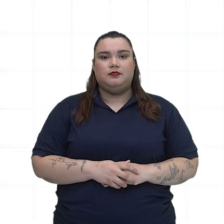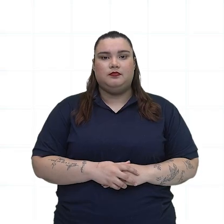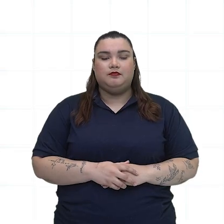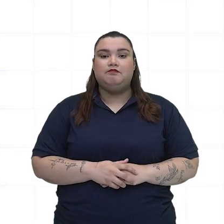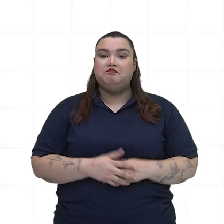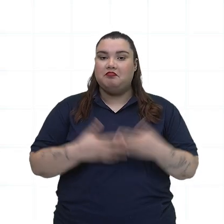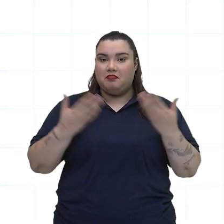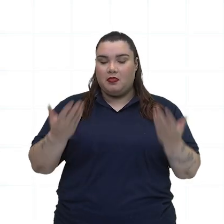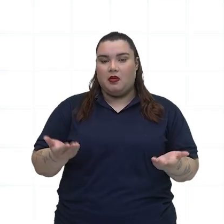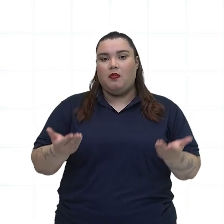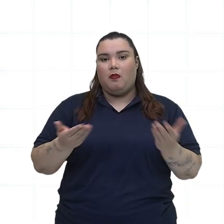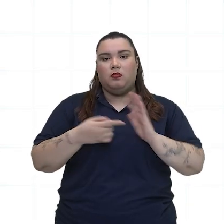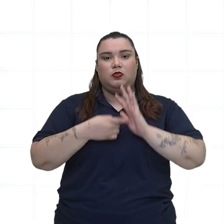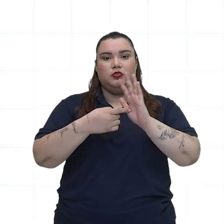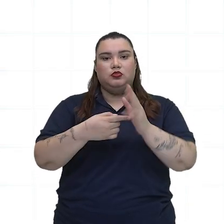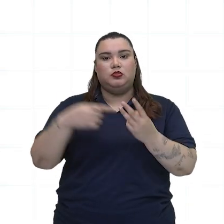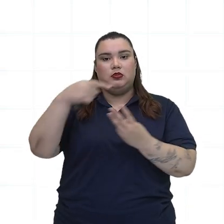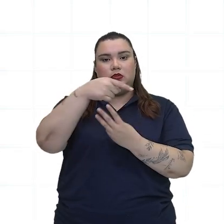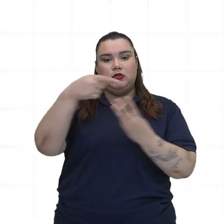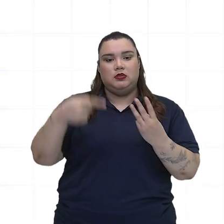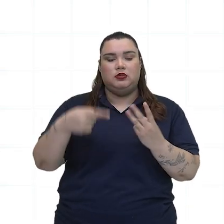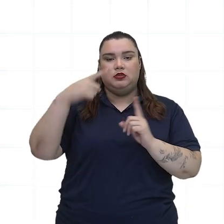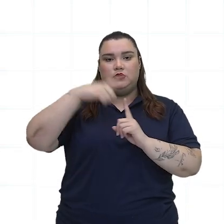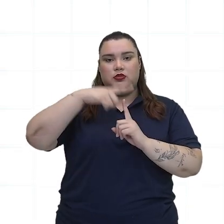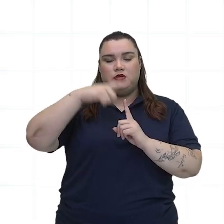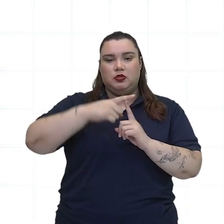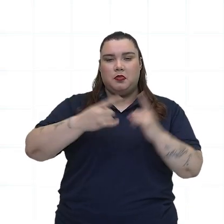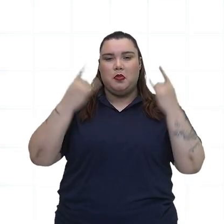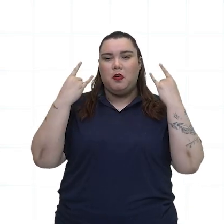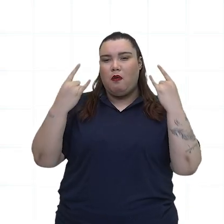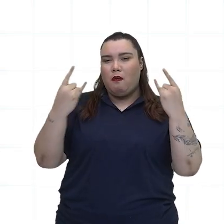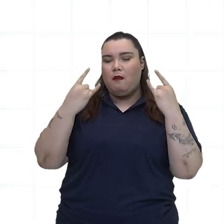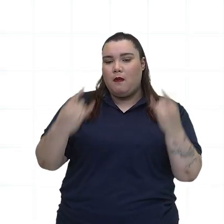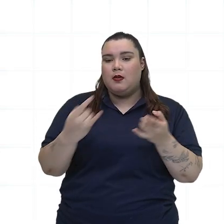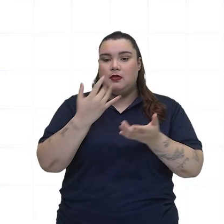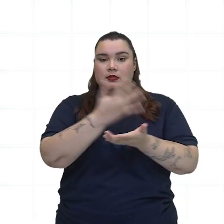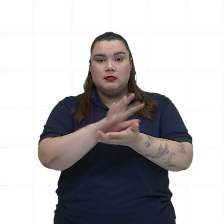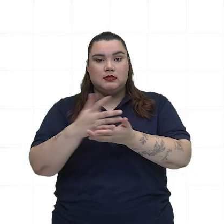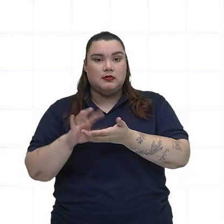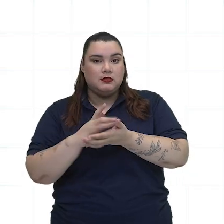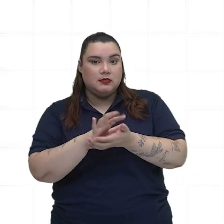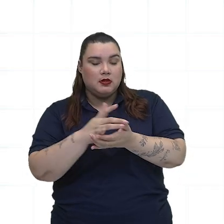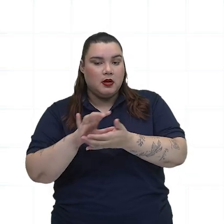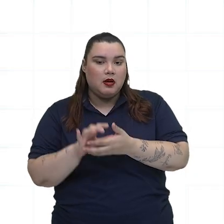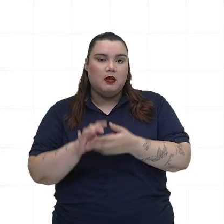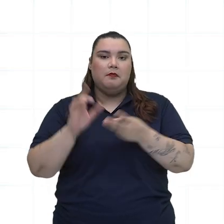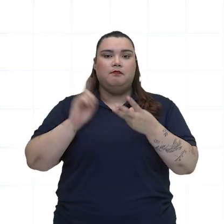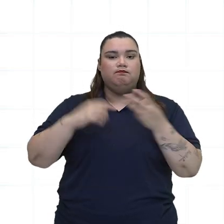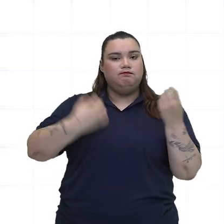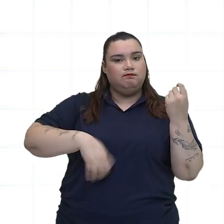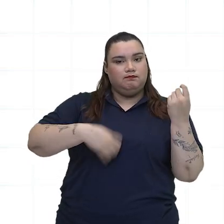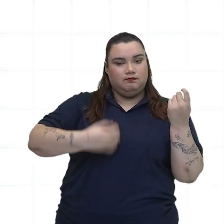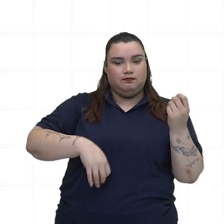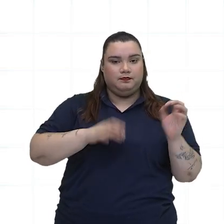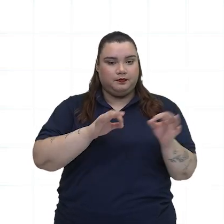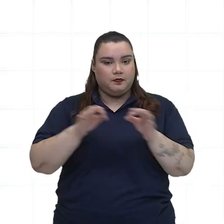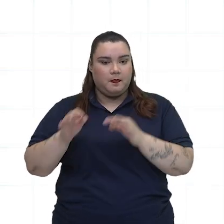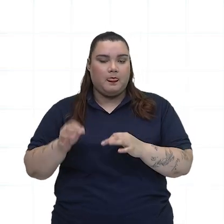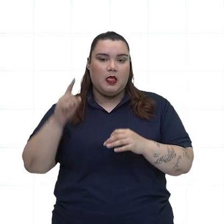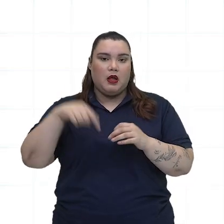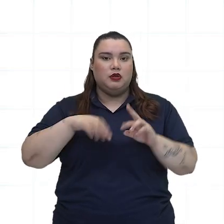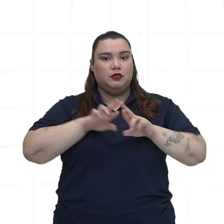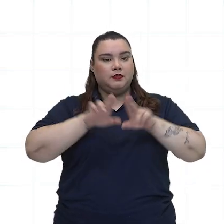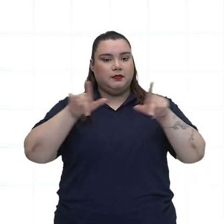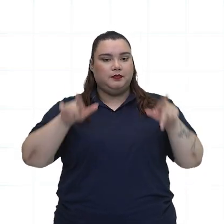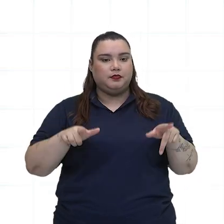Então, nós vimos 3 tipos de ritmo, né? Nós vimos o rock, o samba, o sertanejo, vocês perceberam que são ritmos diferentes. Agora